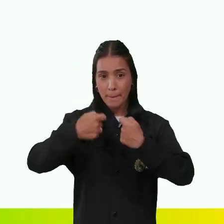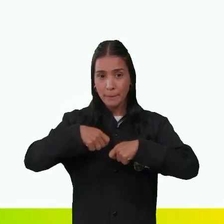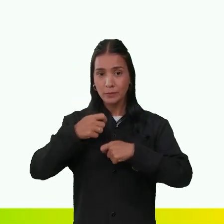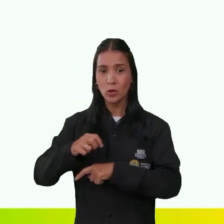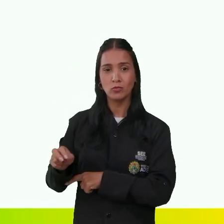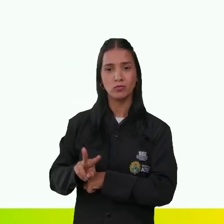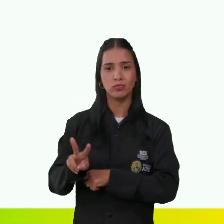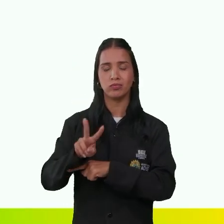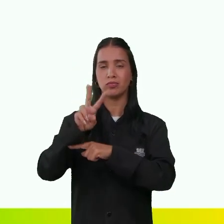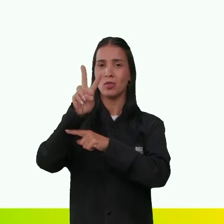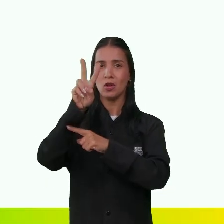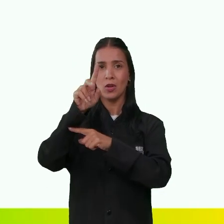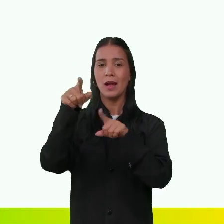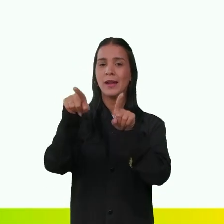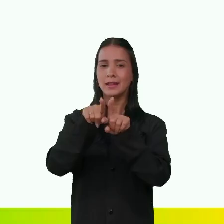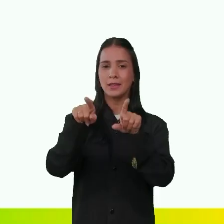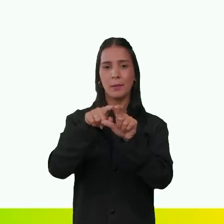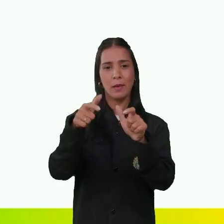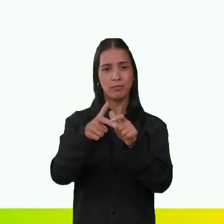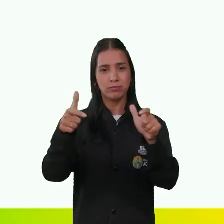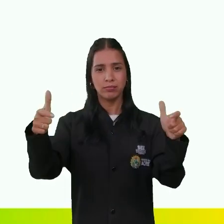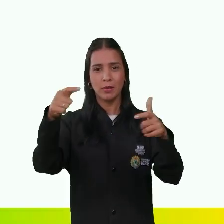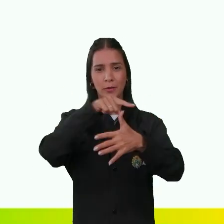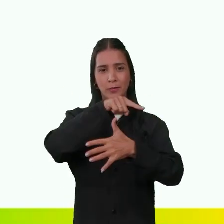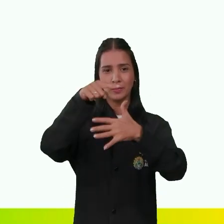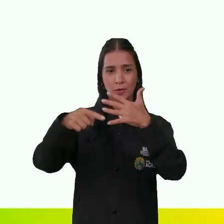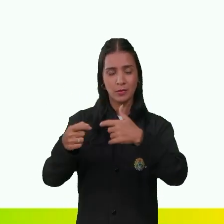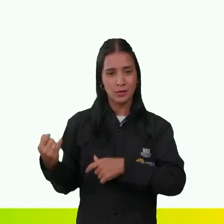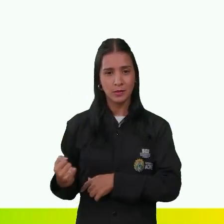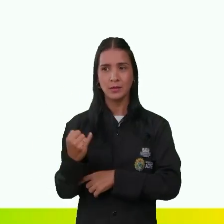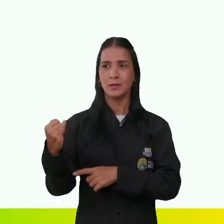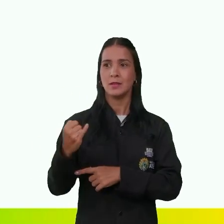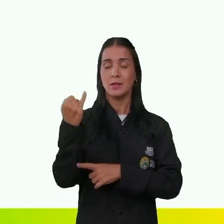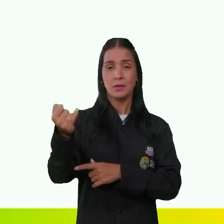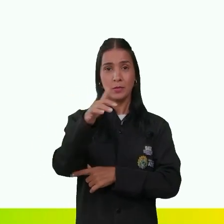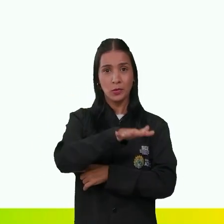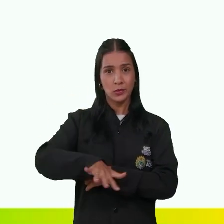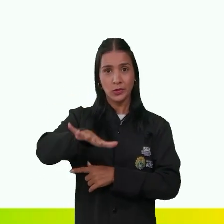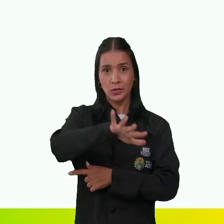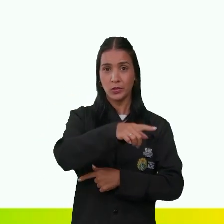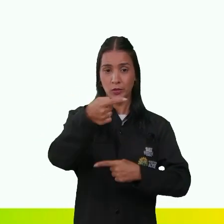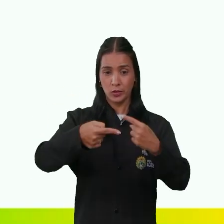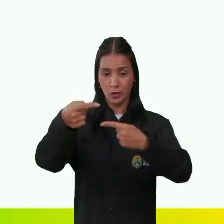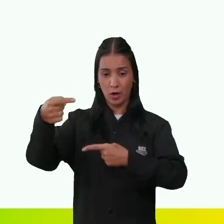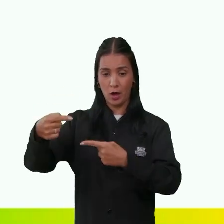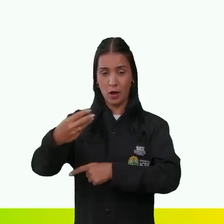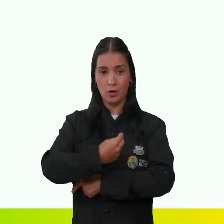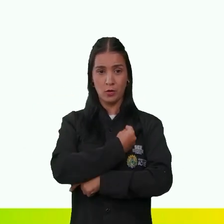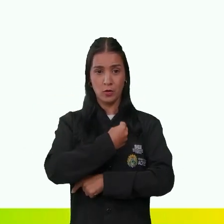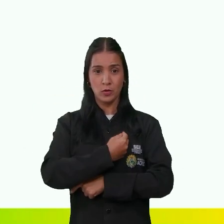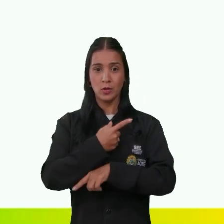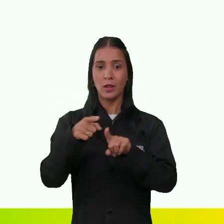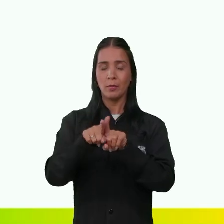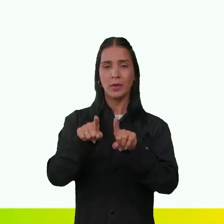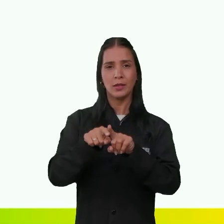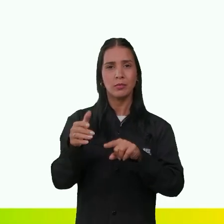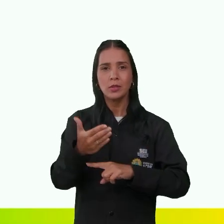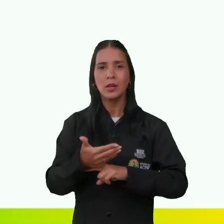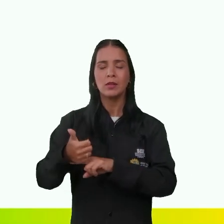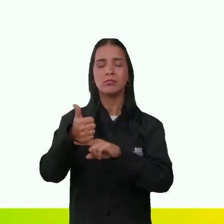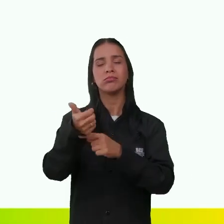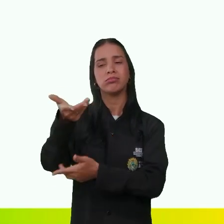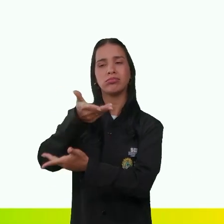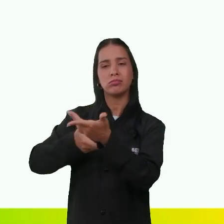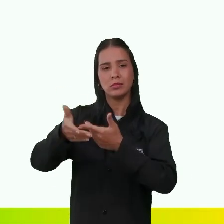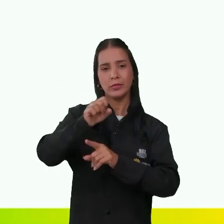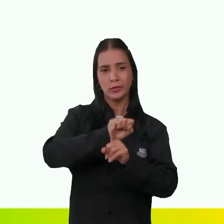aspectos relevantes da biopolítica para o aprimoramento do convívio social. E, finalmente, o cuidado